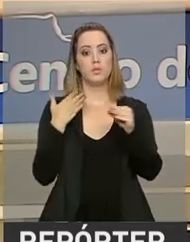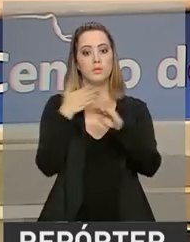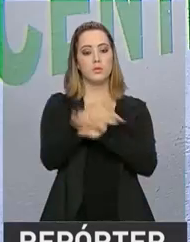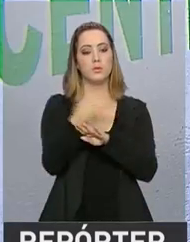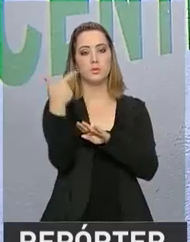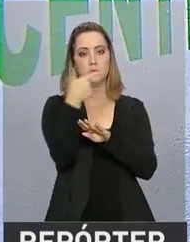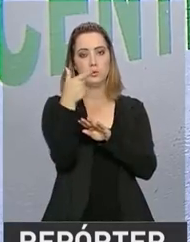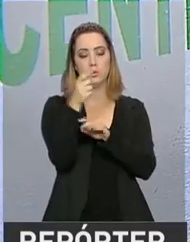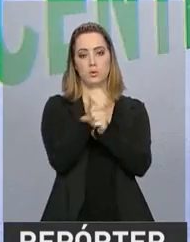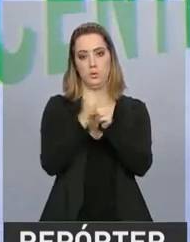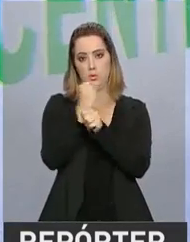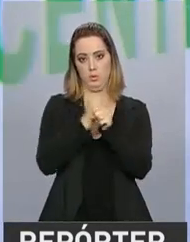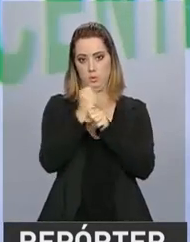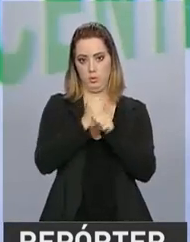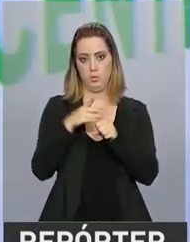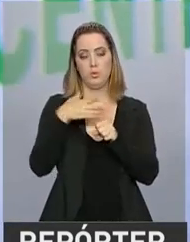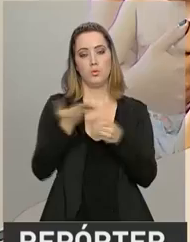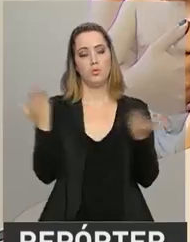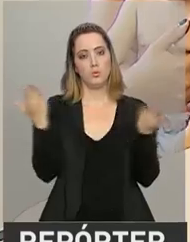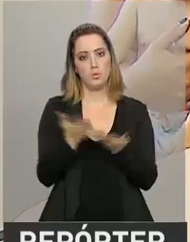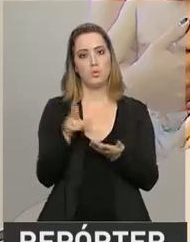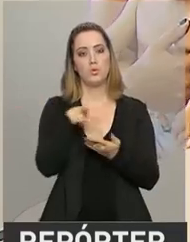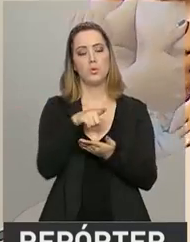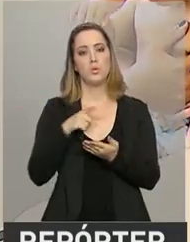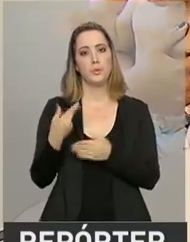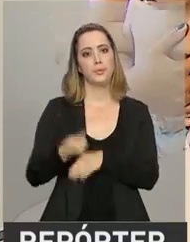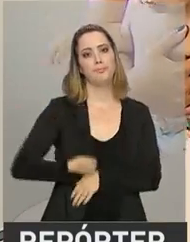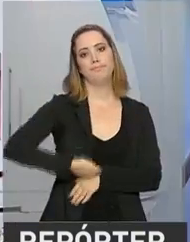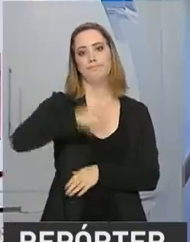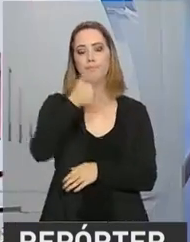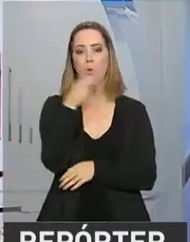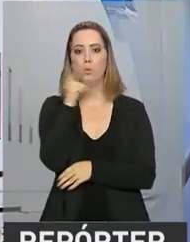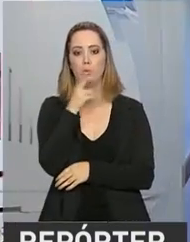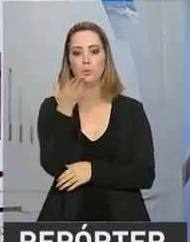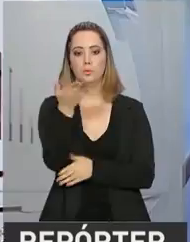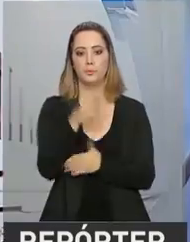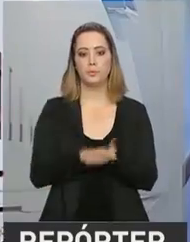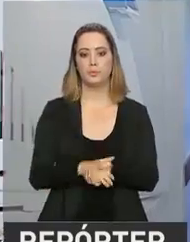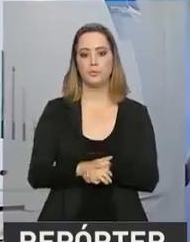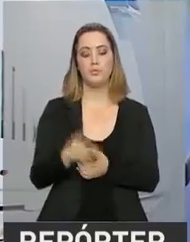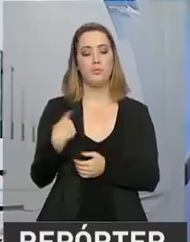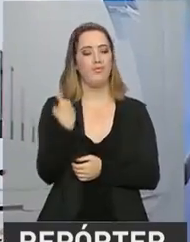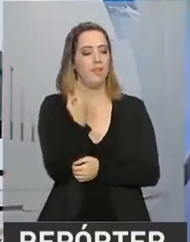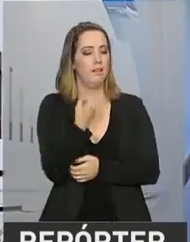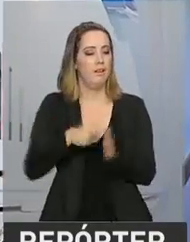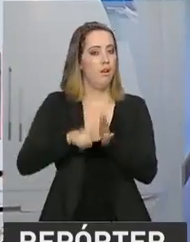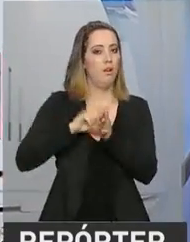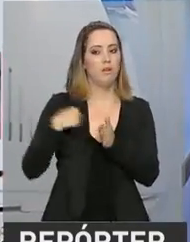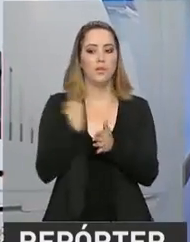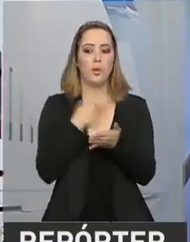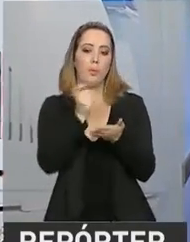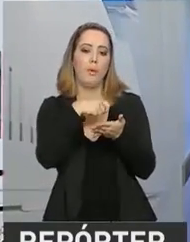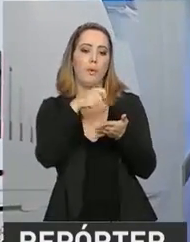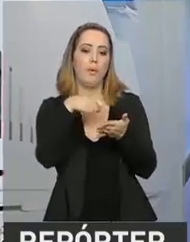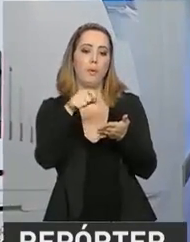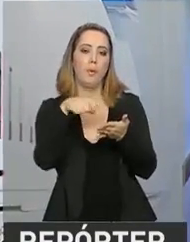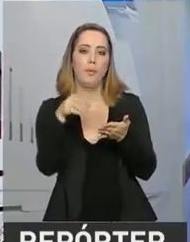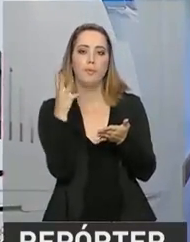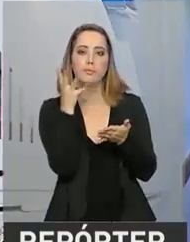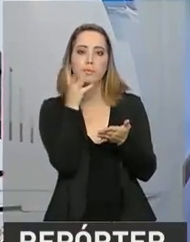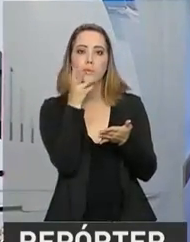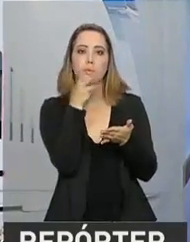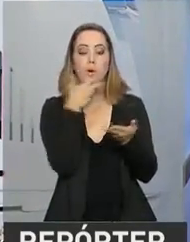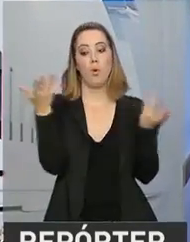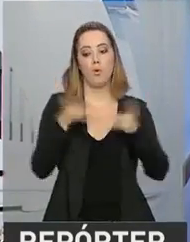há 2 anos e hoje atende os pacientes com mais rapidez. O que a gente perdia de tempo escrevendo, hoje é muito mais rápido você